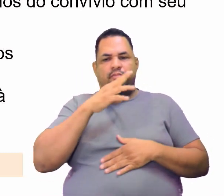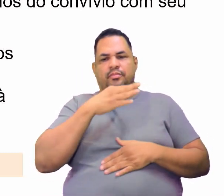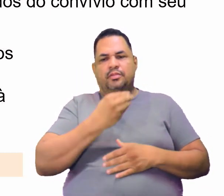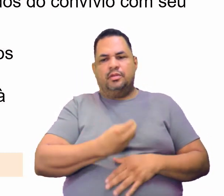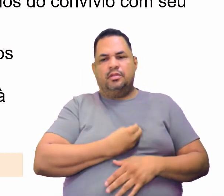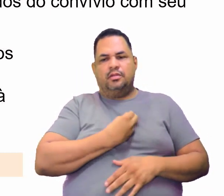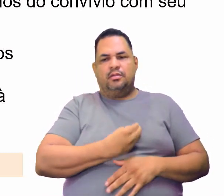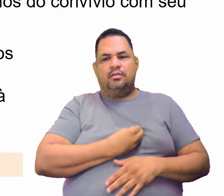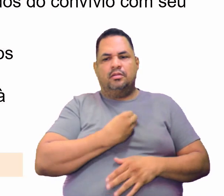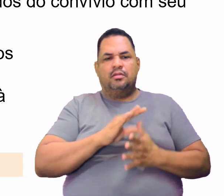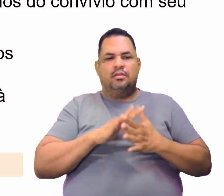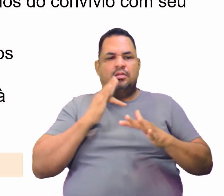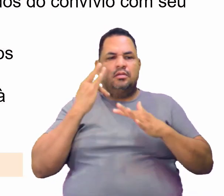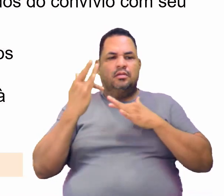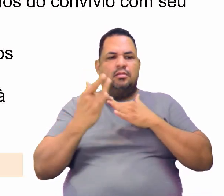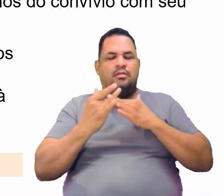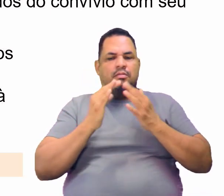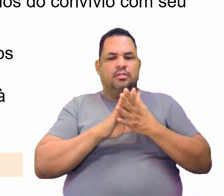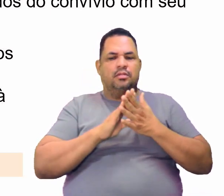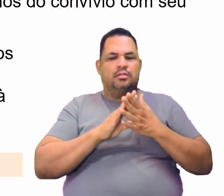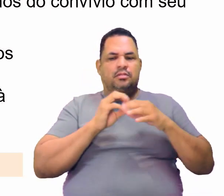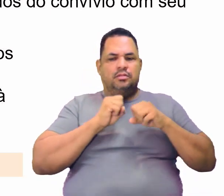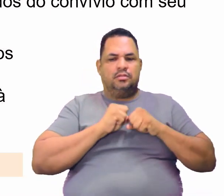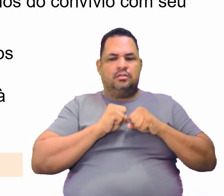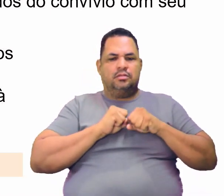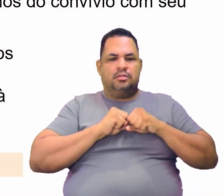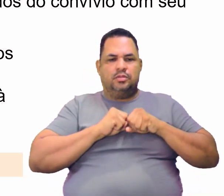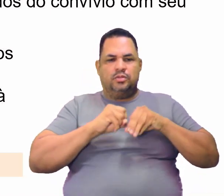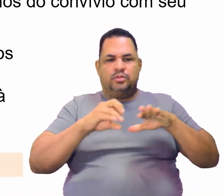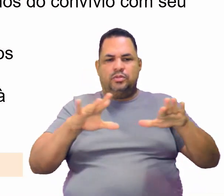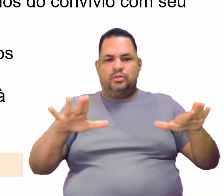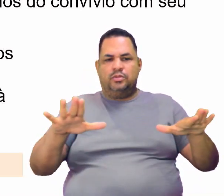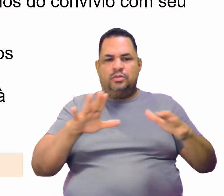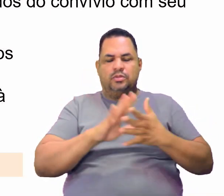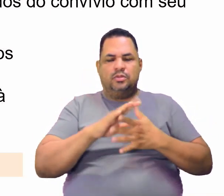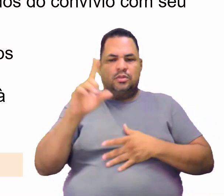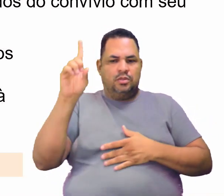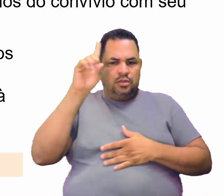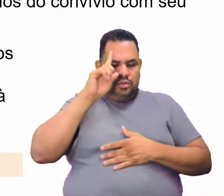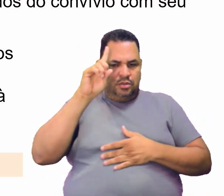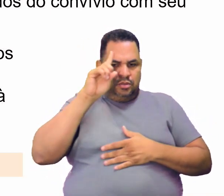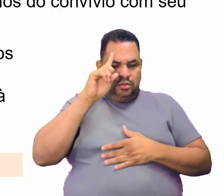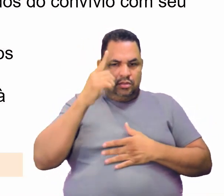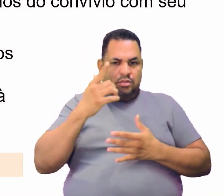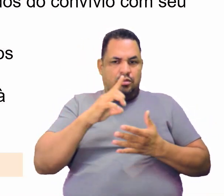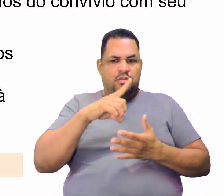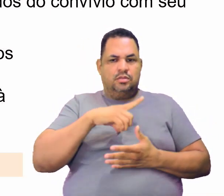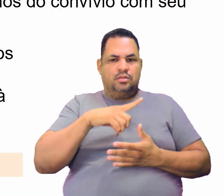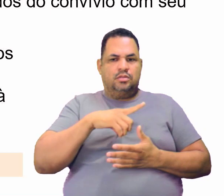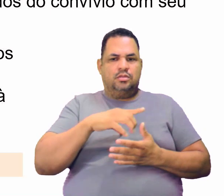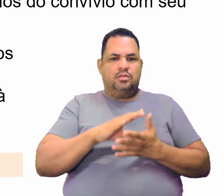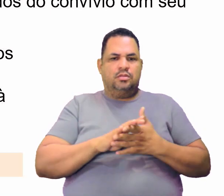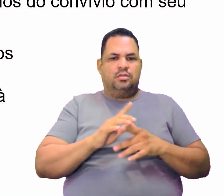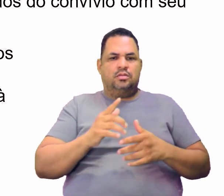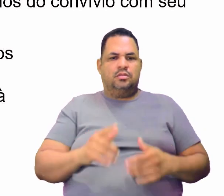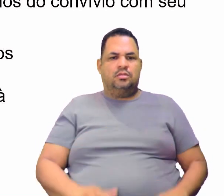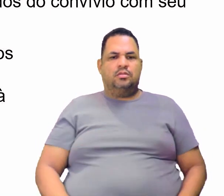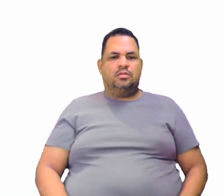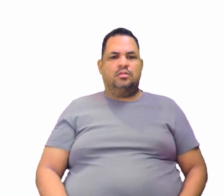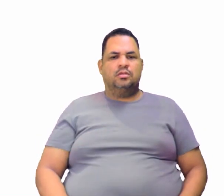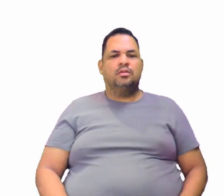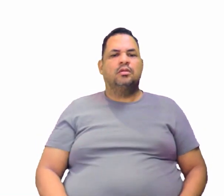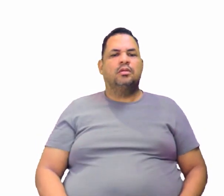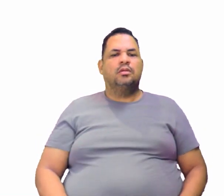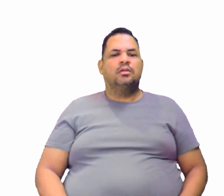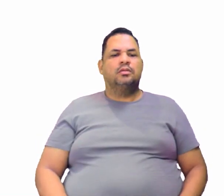presença das mídias de massa em seu cotidiano. Por isso que fala, né? TV aberta era lá, canal aberto,